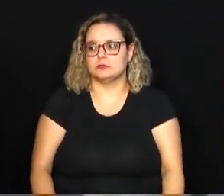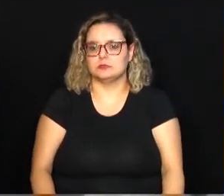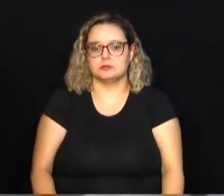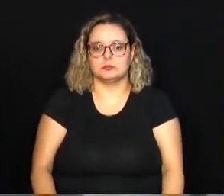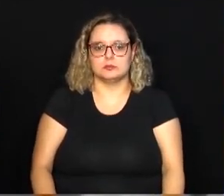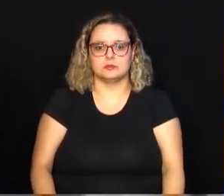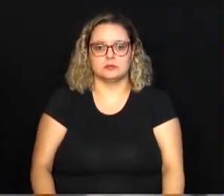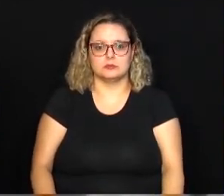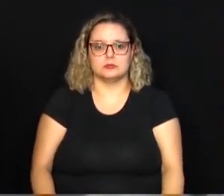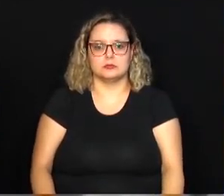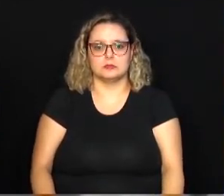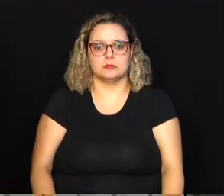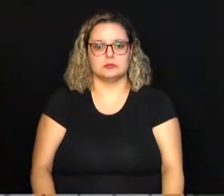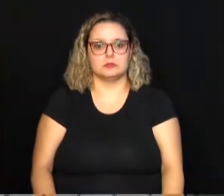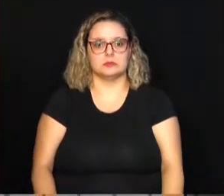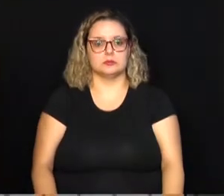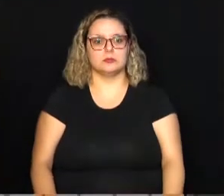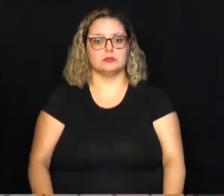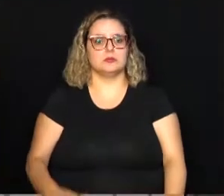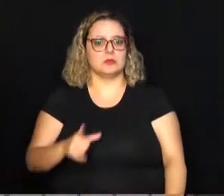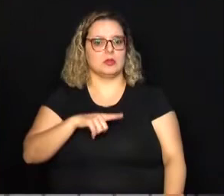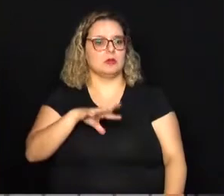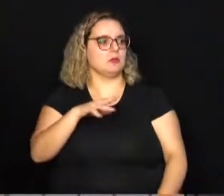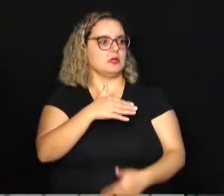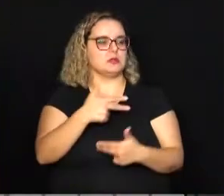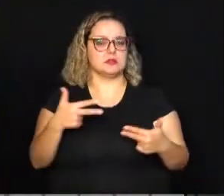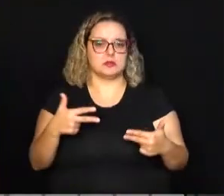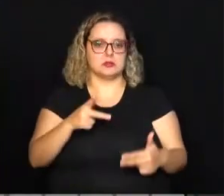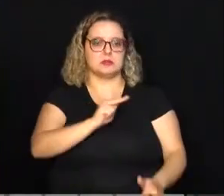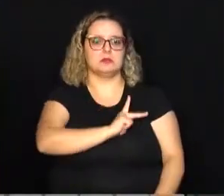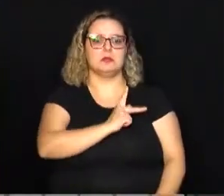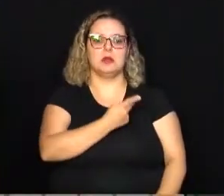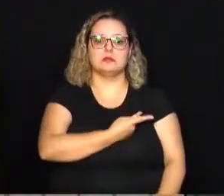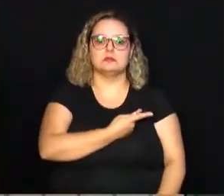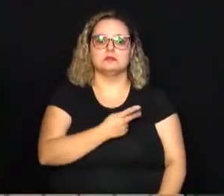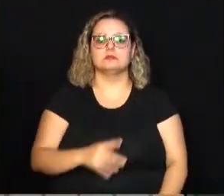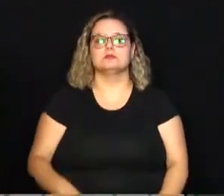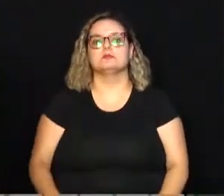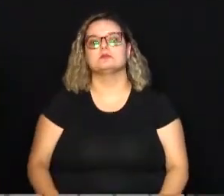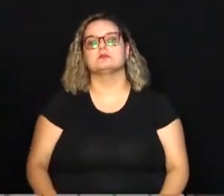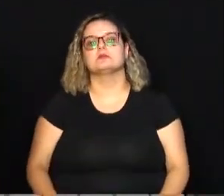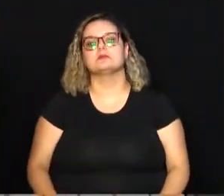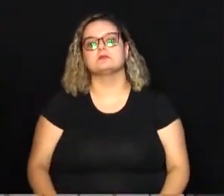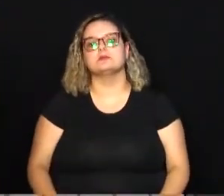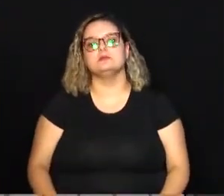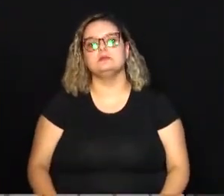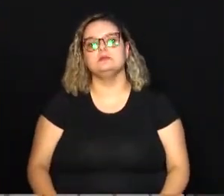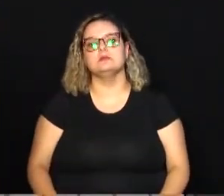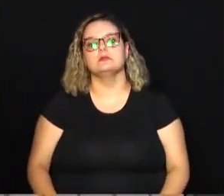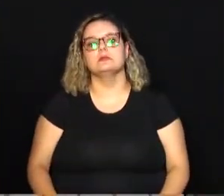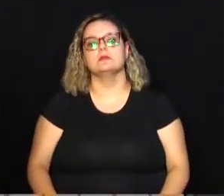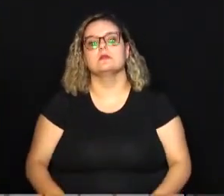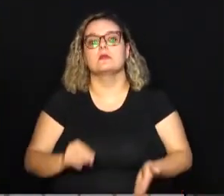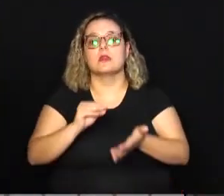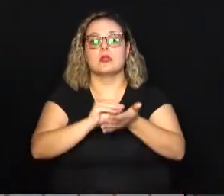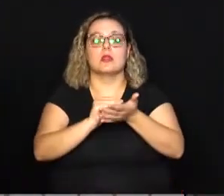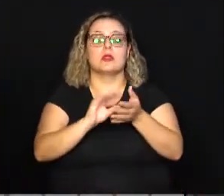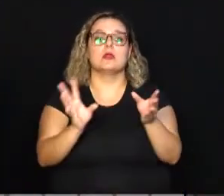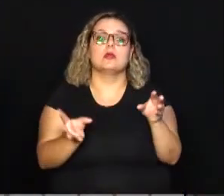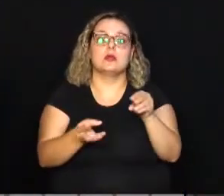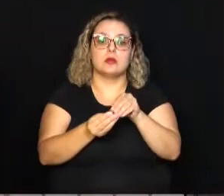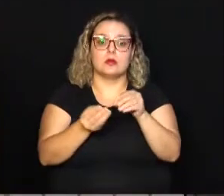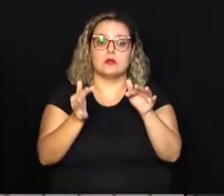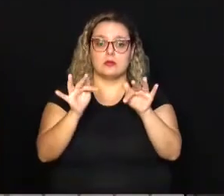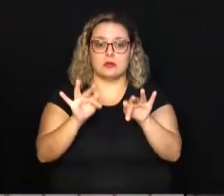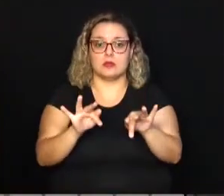Alguma coisa mais, Paulo? Não, presidente, só fazer as últimas considerações.